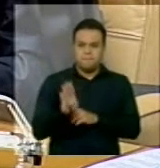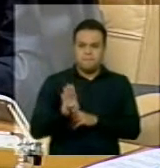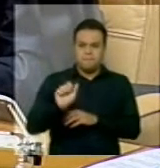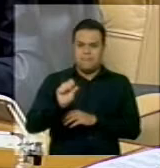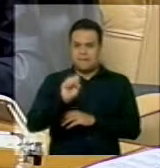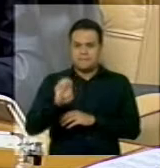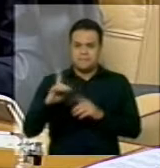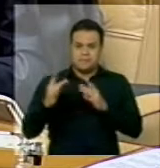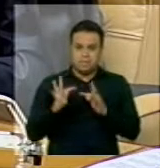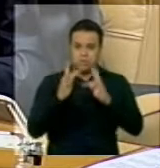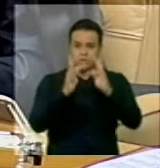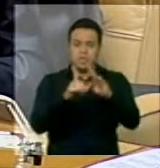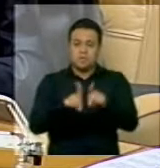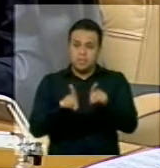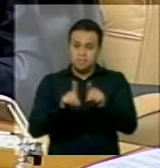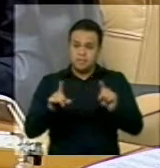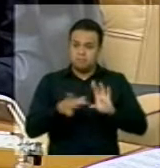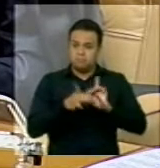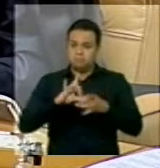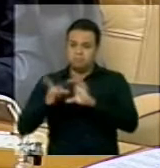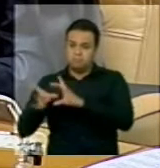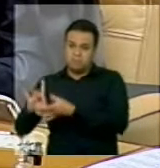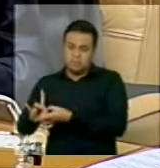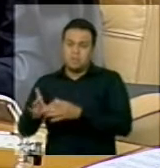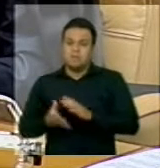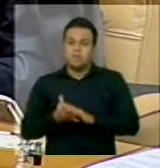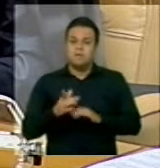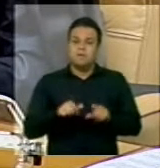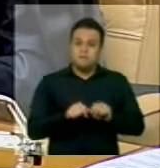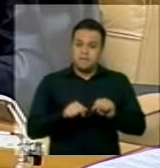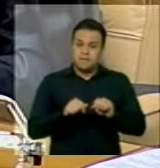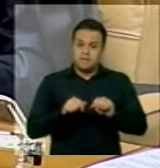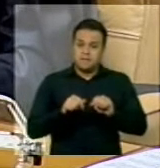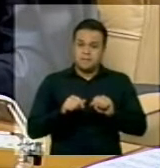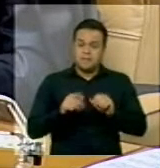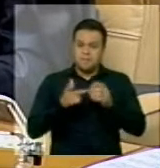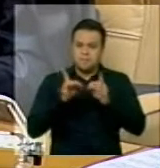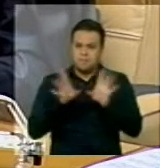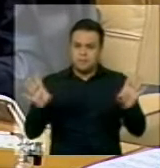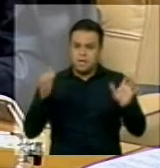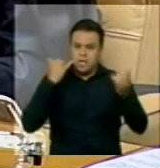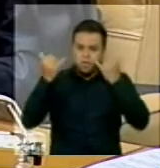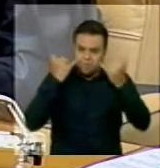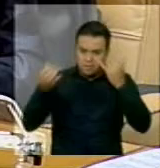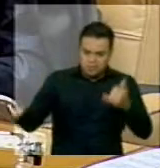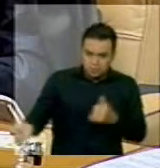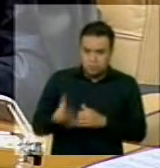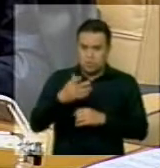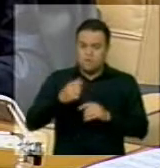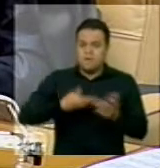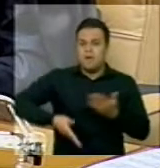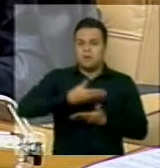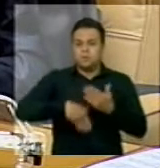rede institucional encarregada de integrar e gerar informações atualizadas para